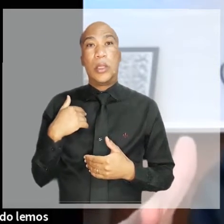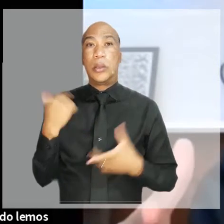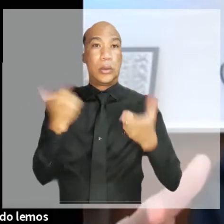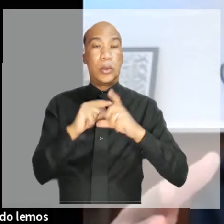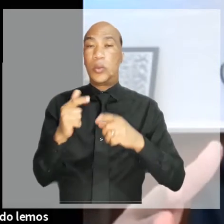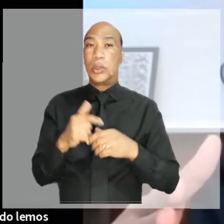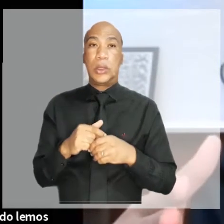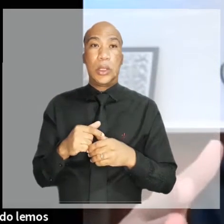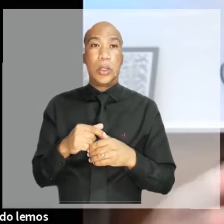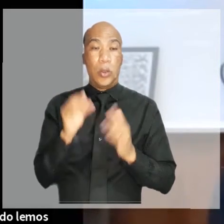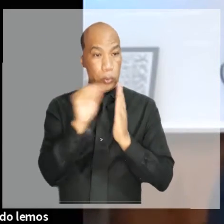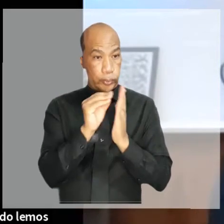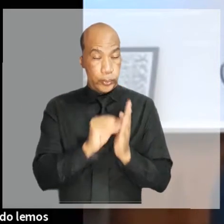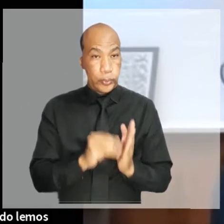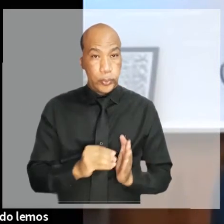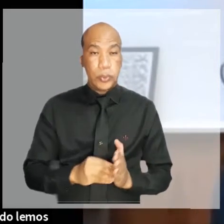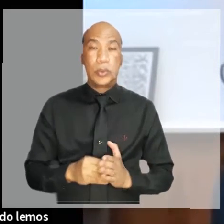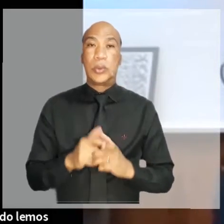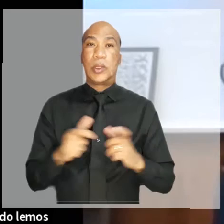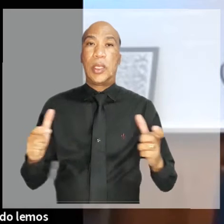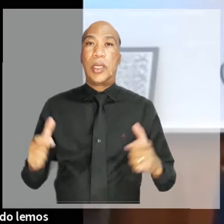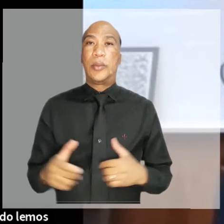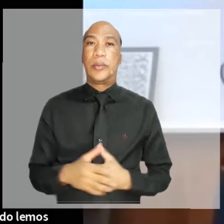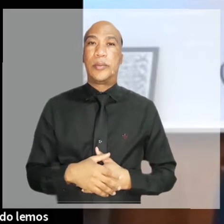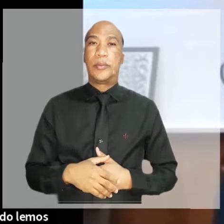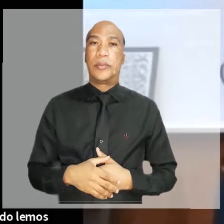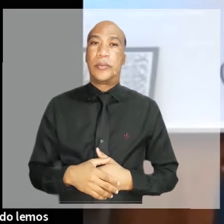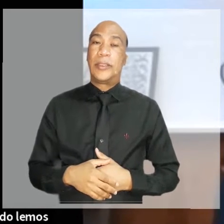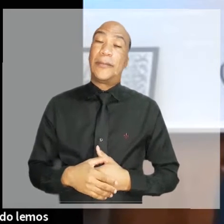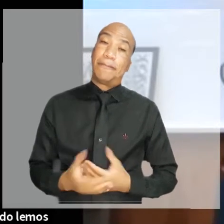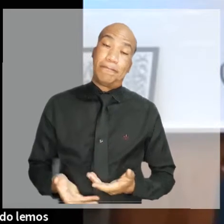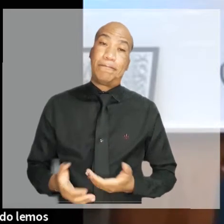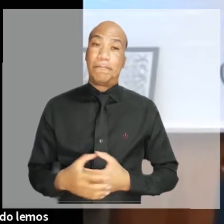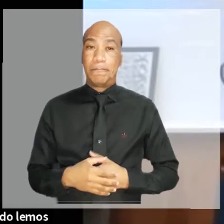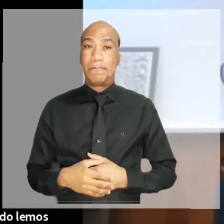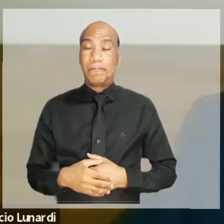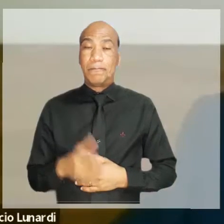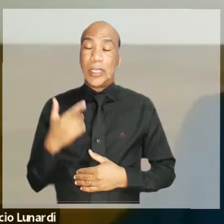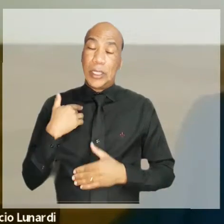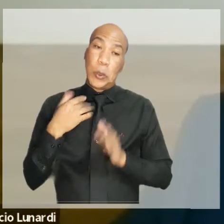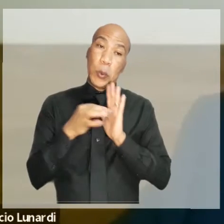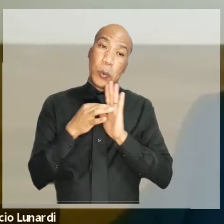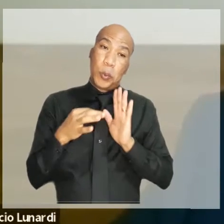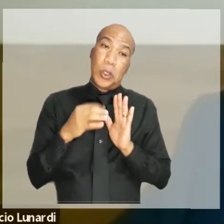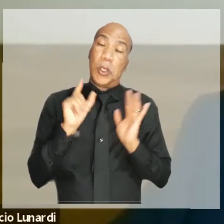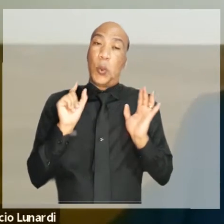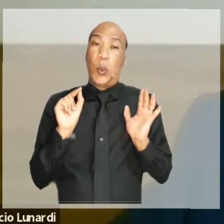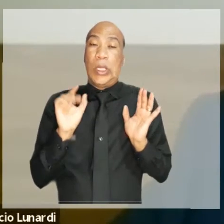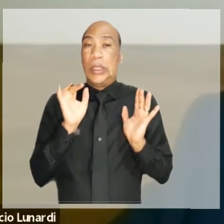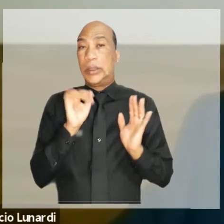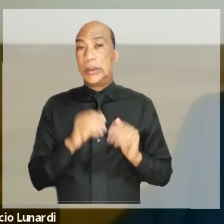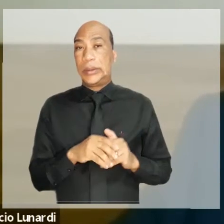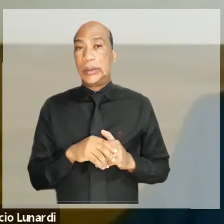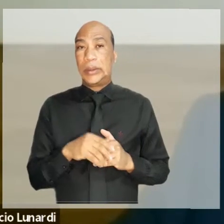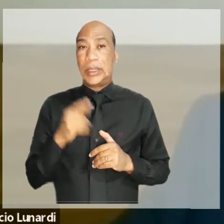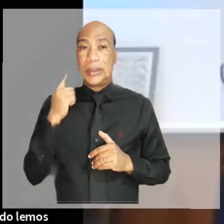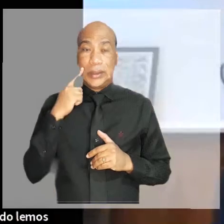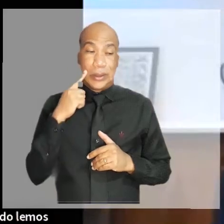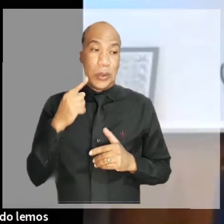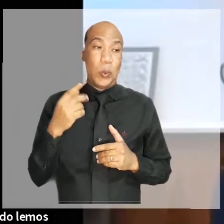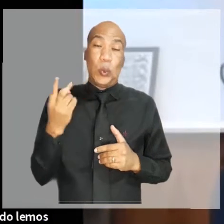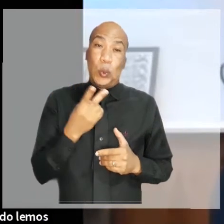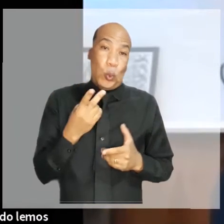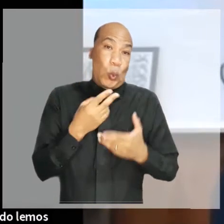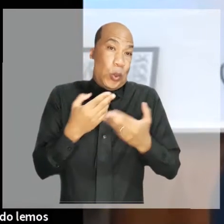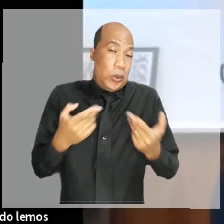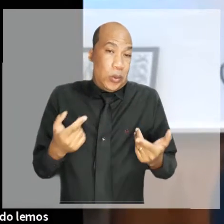são duas forças que são conciliáveis e que a gente tem que trabalhar muito esse outro lado da